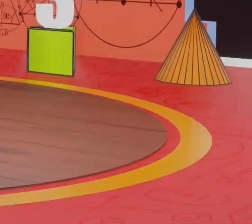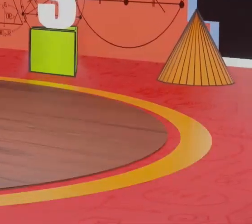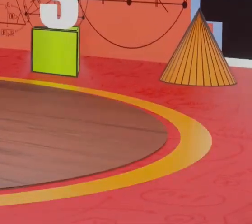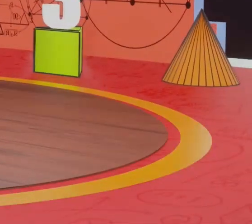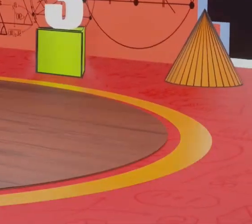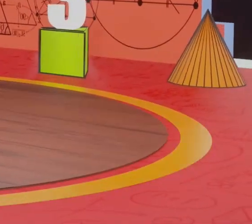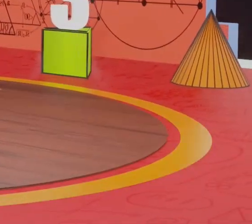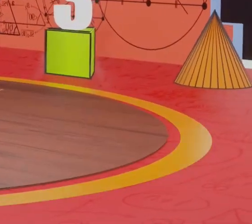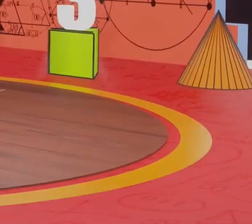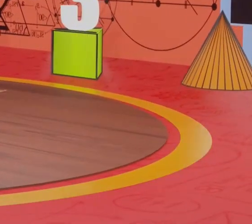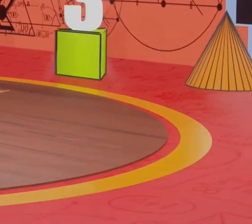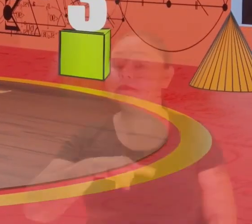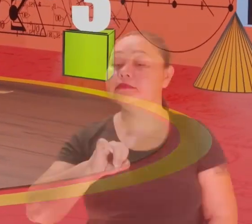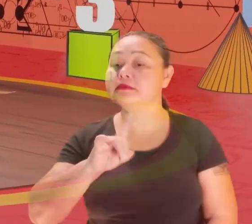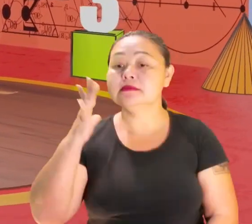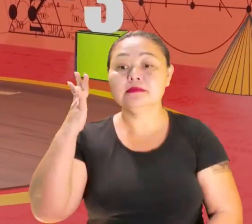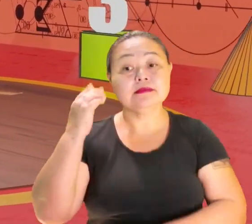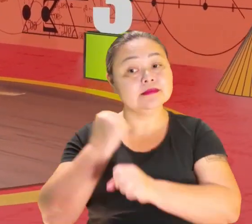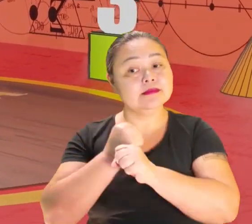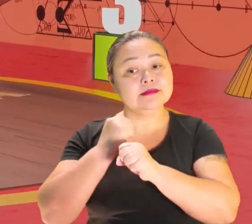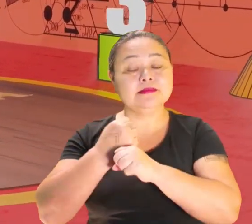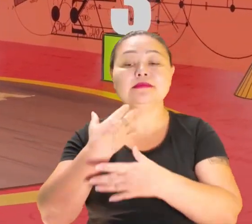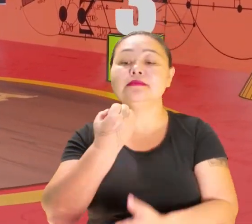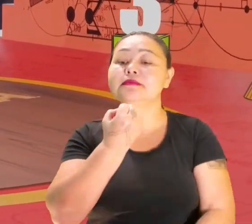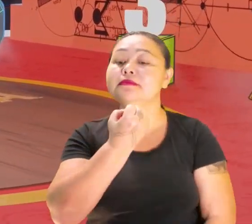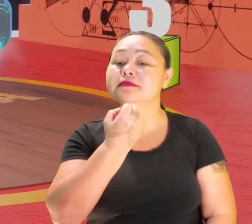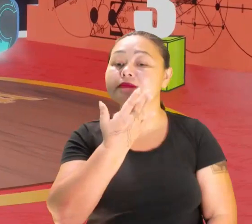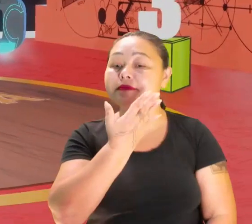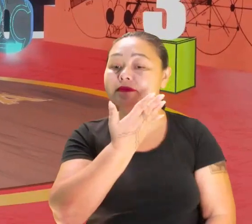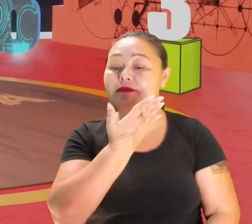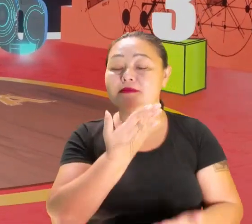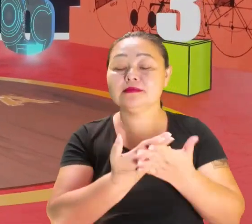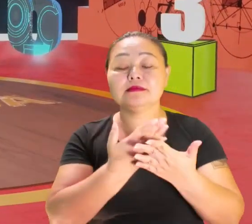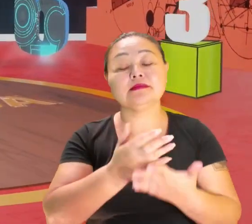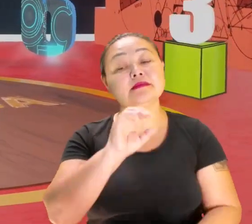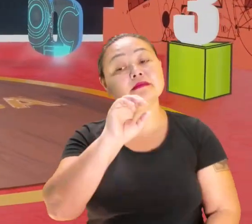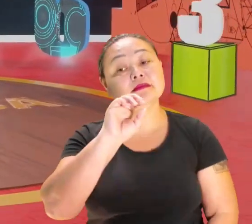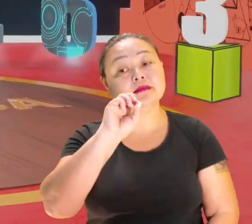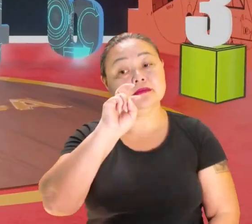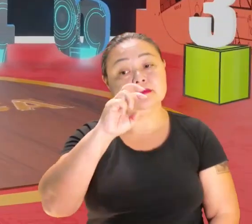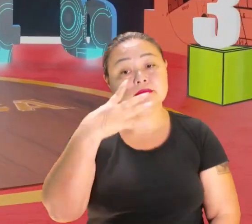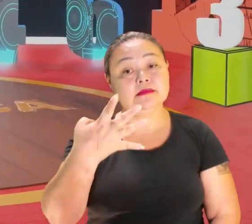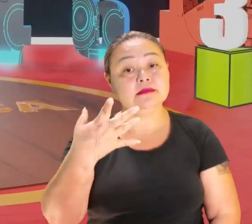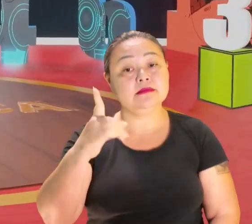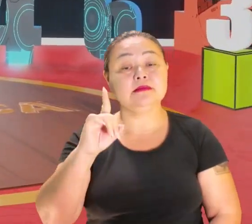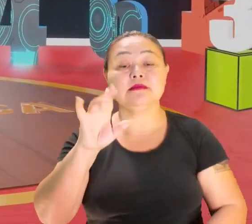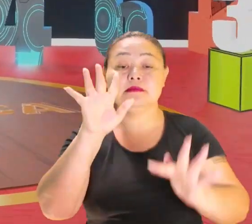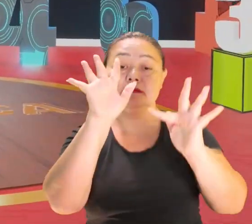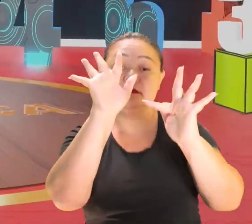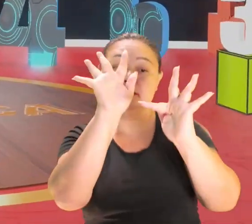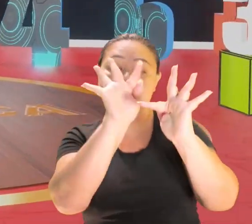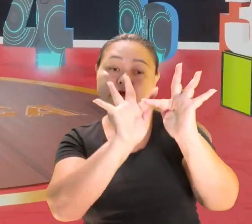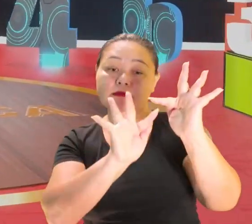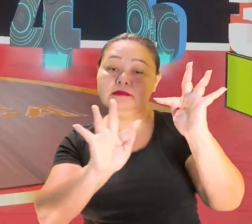Estamos de volta à hora de revisão da aula 54, onde a gente fez o que mesmo? Função